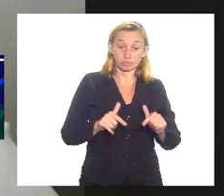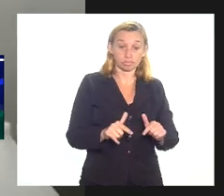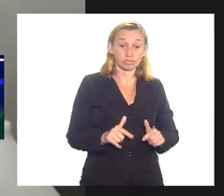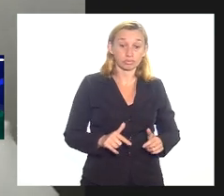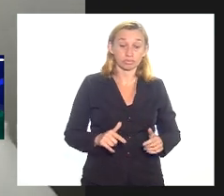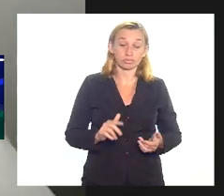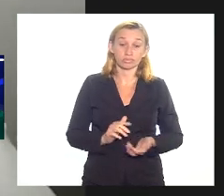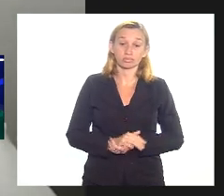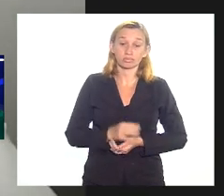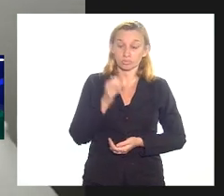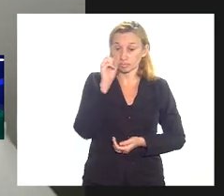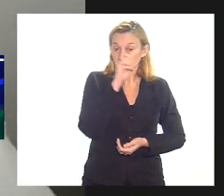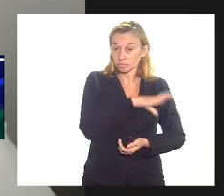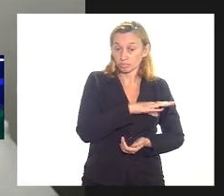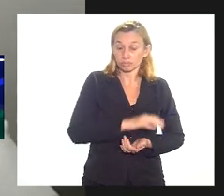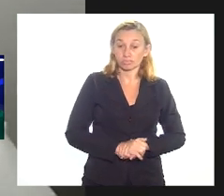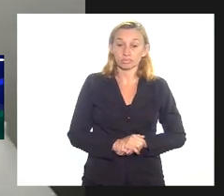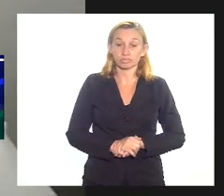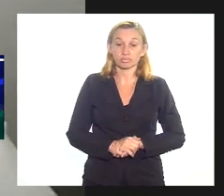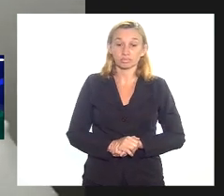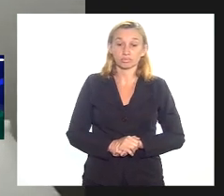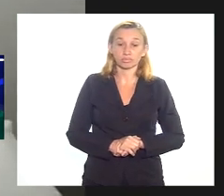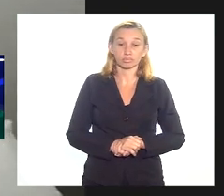completamente absurdas que